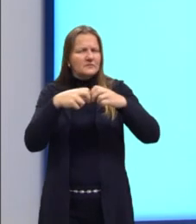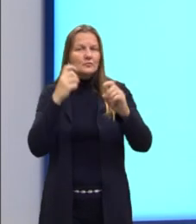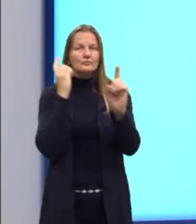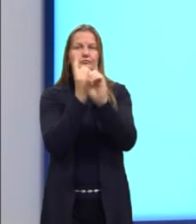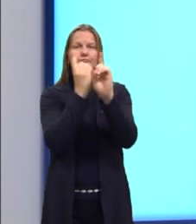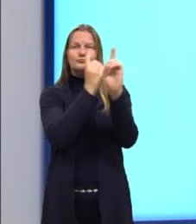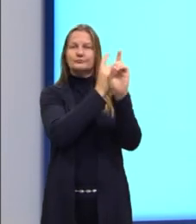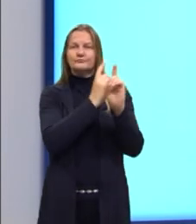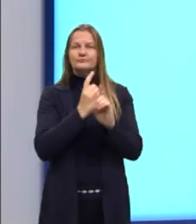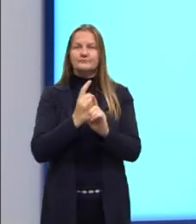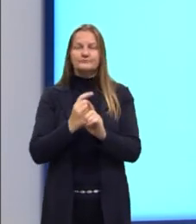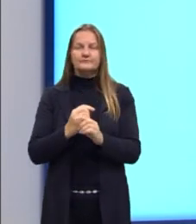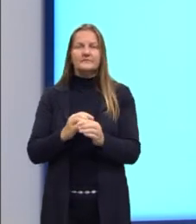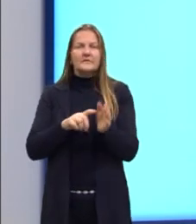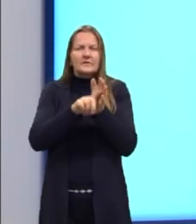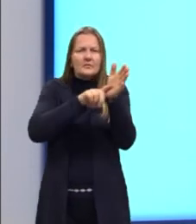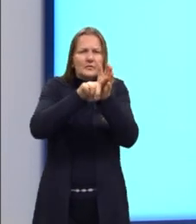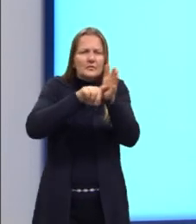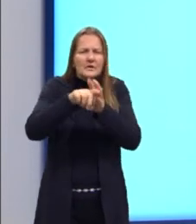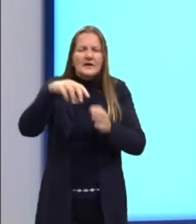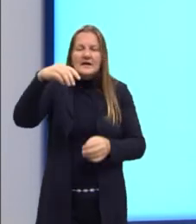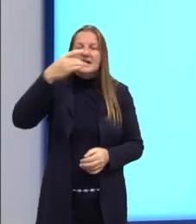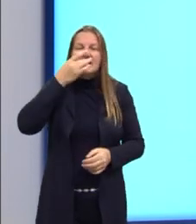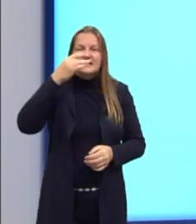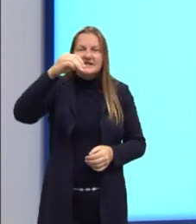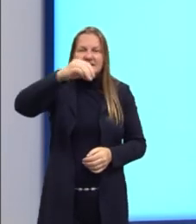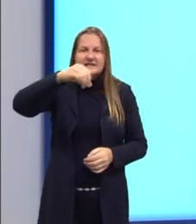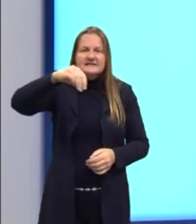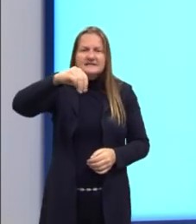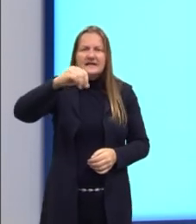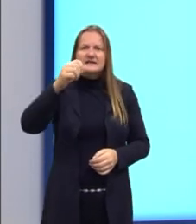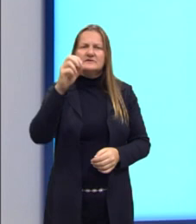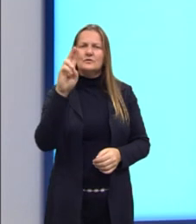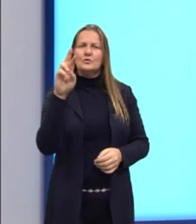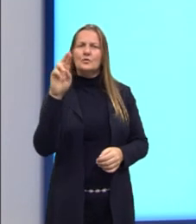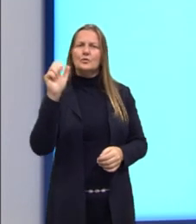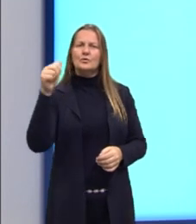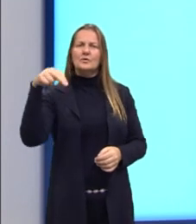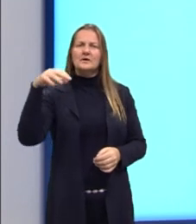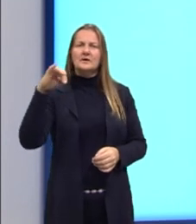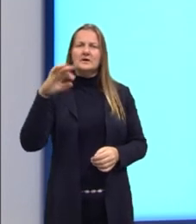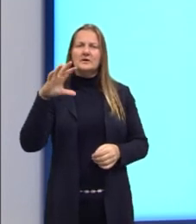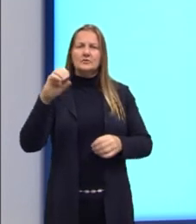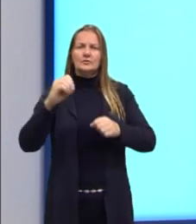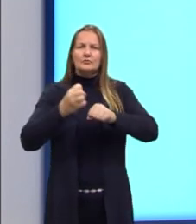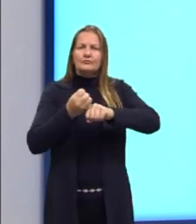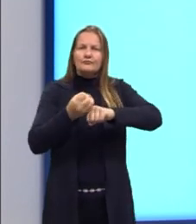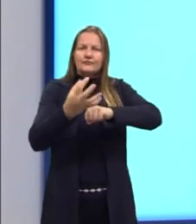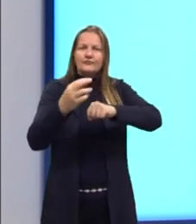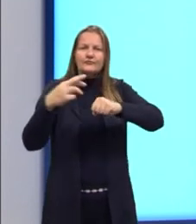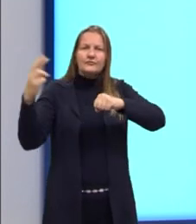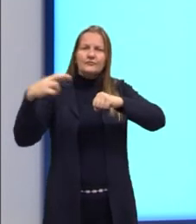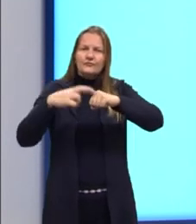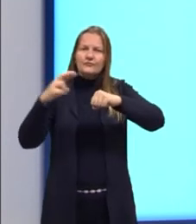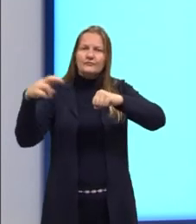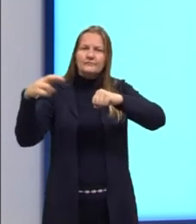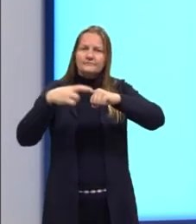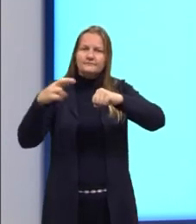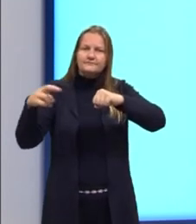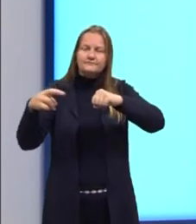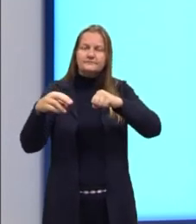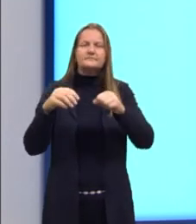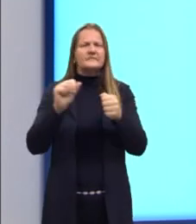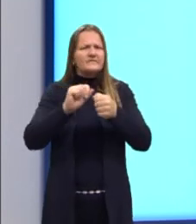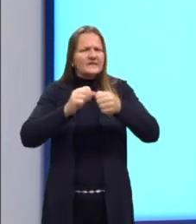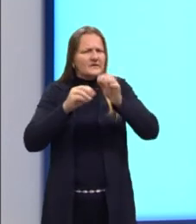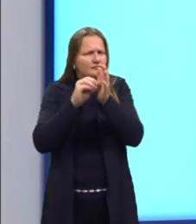ele verificou que os sais de urânio eram capaz de emitir radiações Ele fez vários